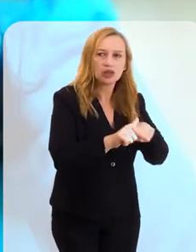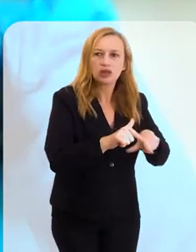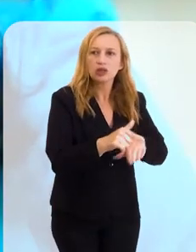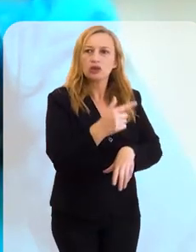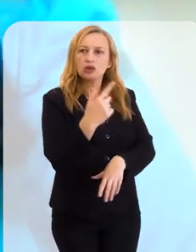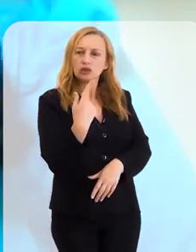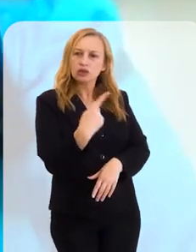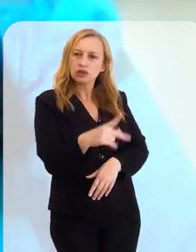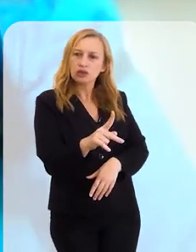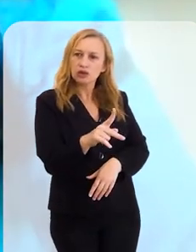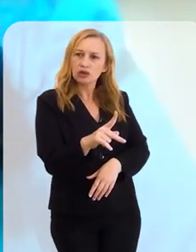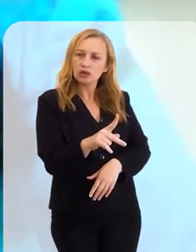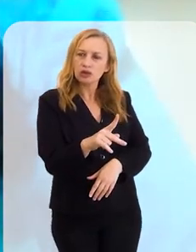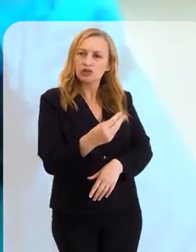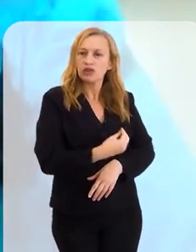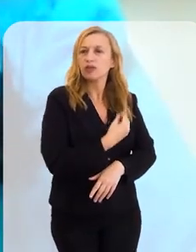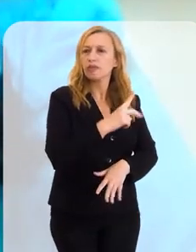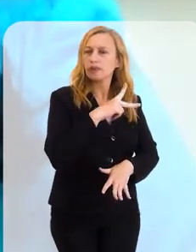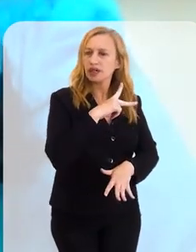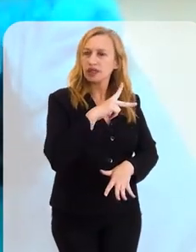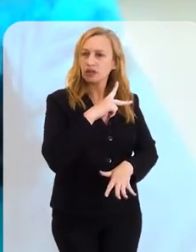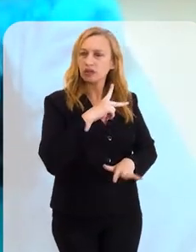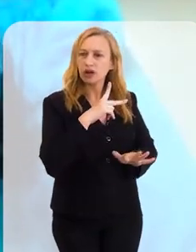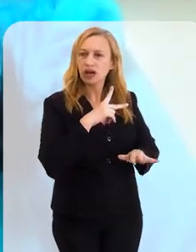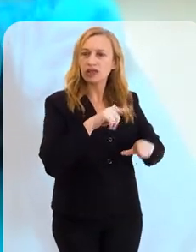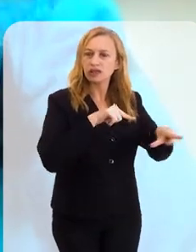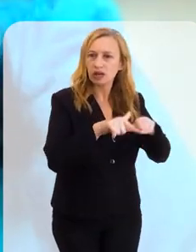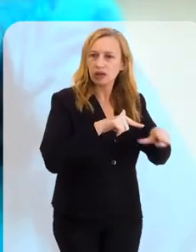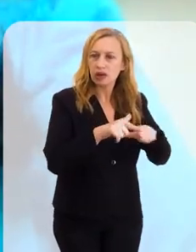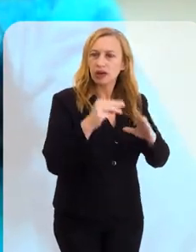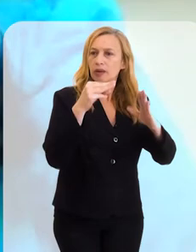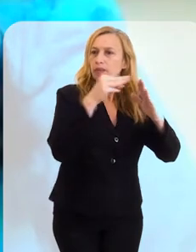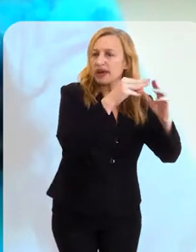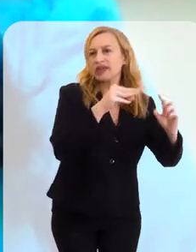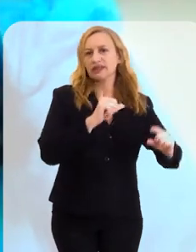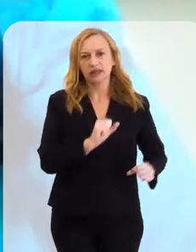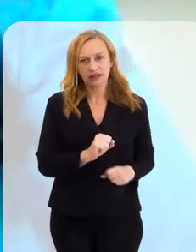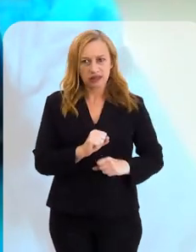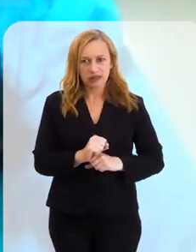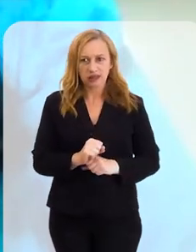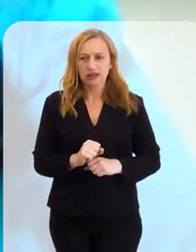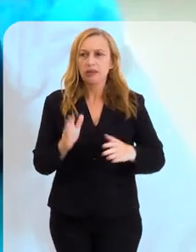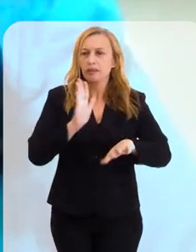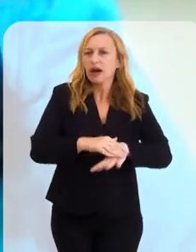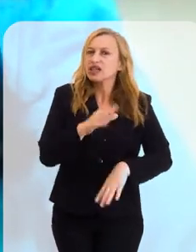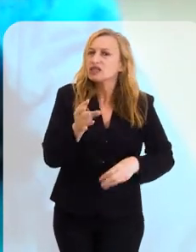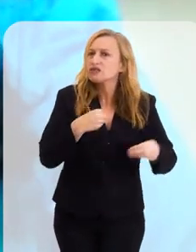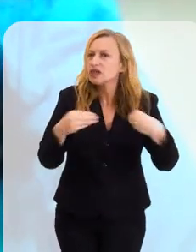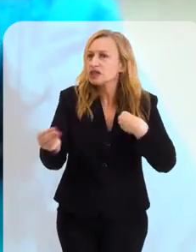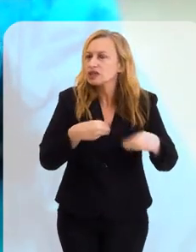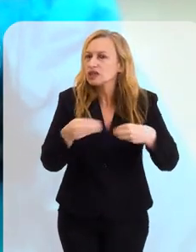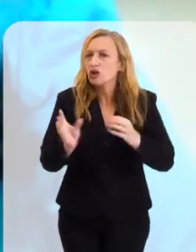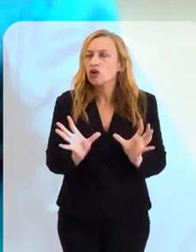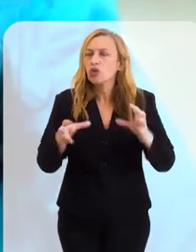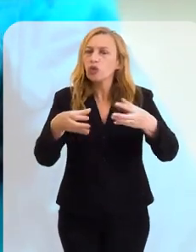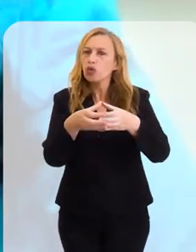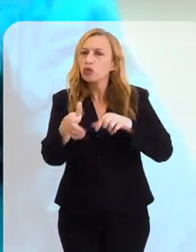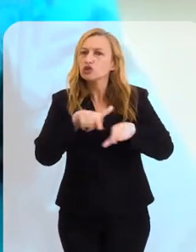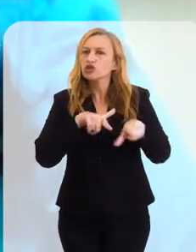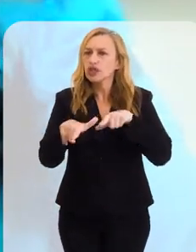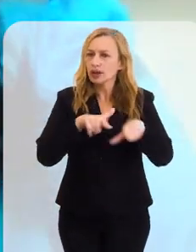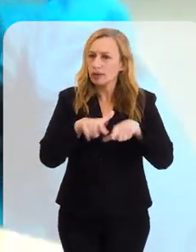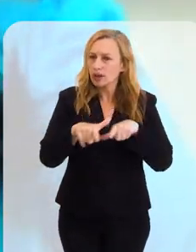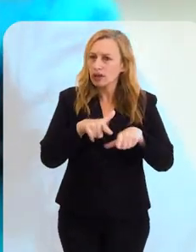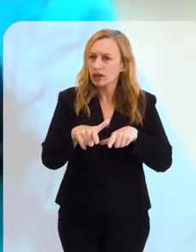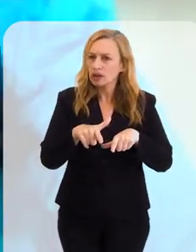ou esse trabalhador nas suas demandas pessoais. Flexibilizar metas e negociar metas mais